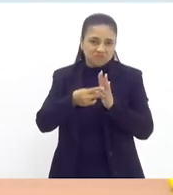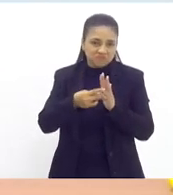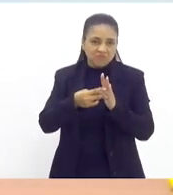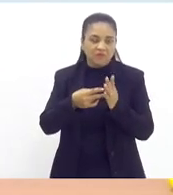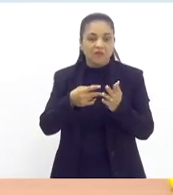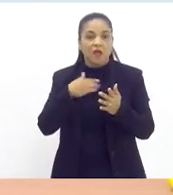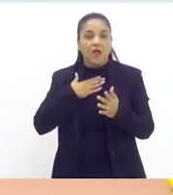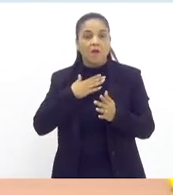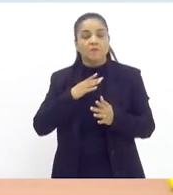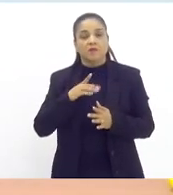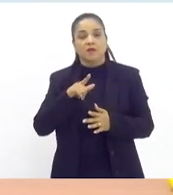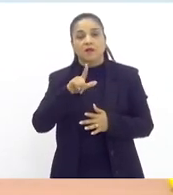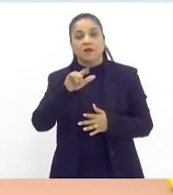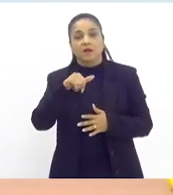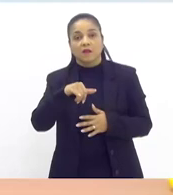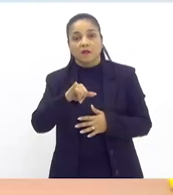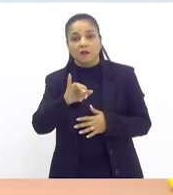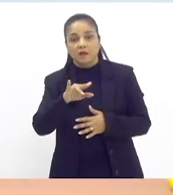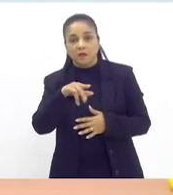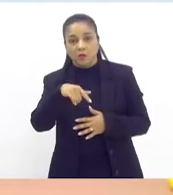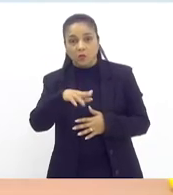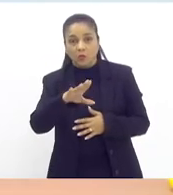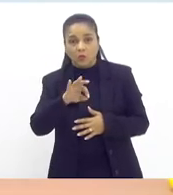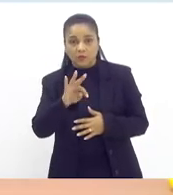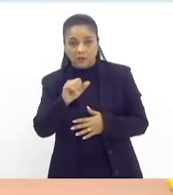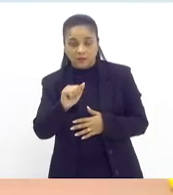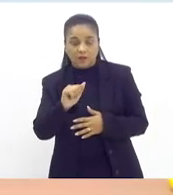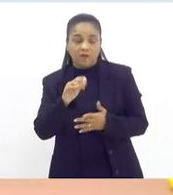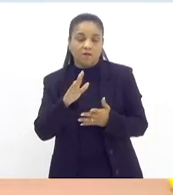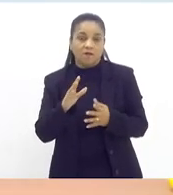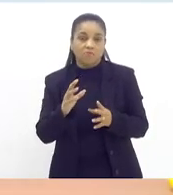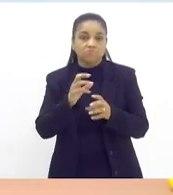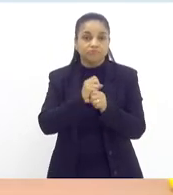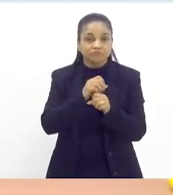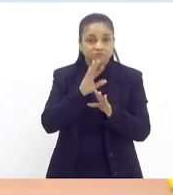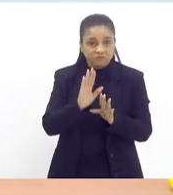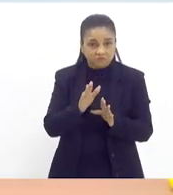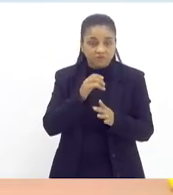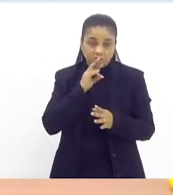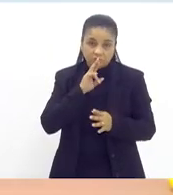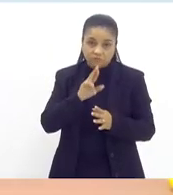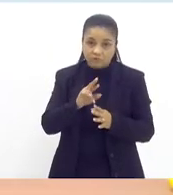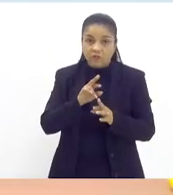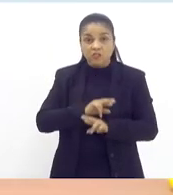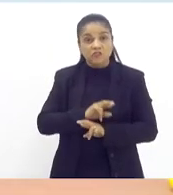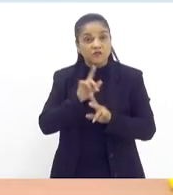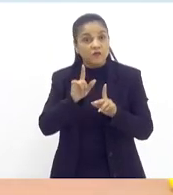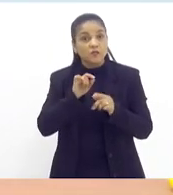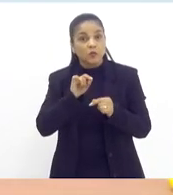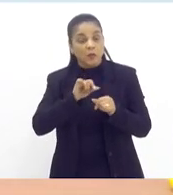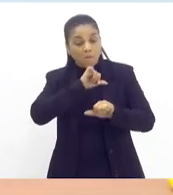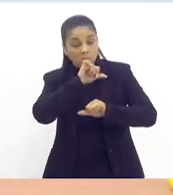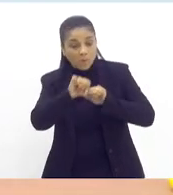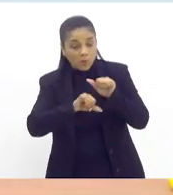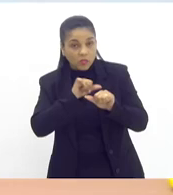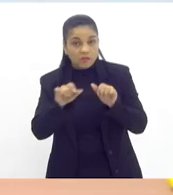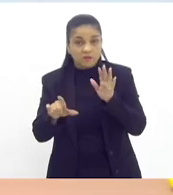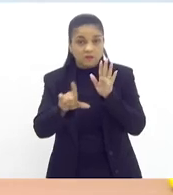quiser, falar, minha alíquota é tanto. A única diferença é que tem um dispositivo dizendo que qualquer mudança na